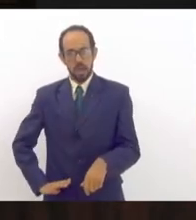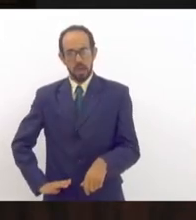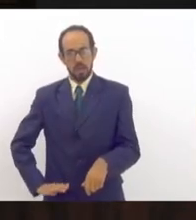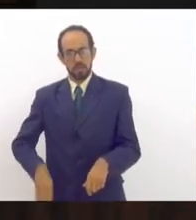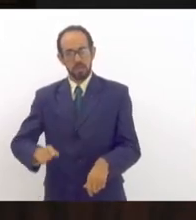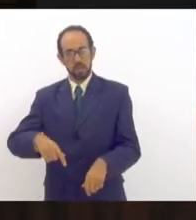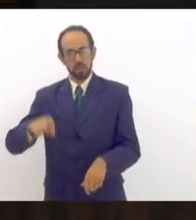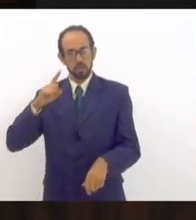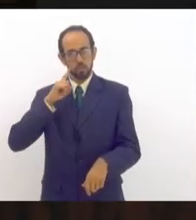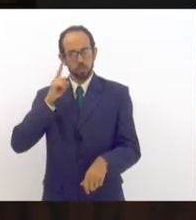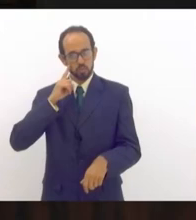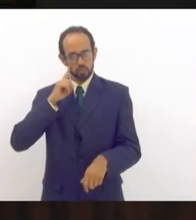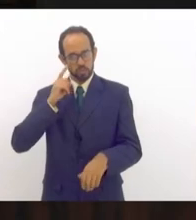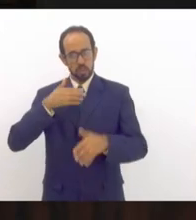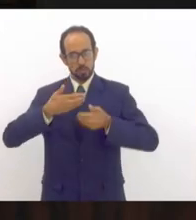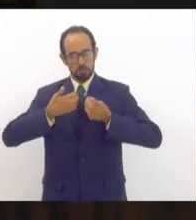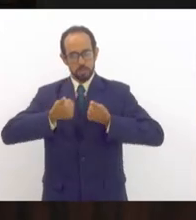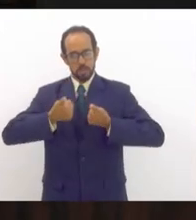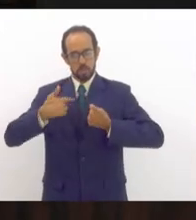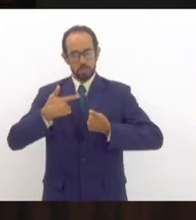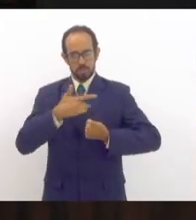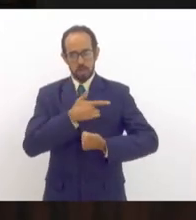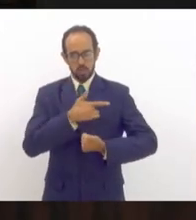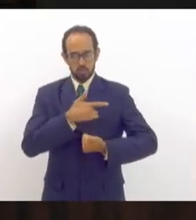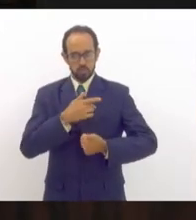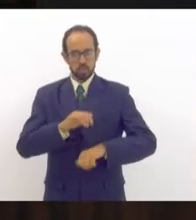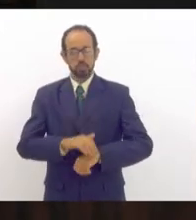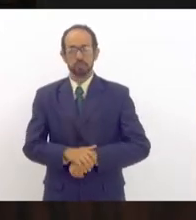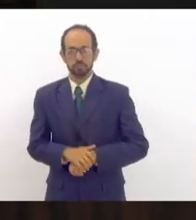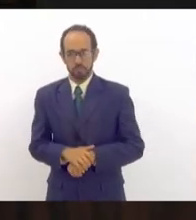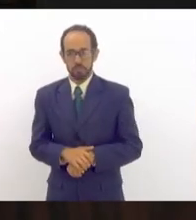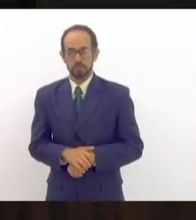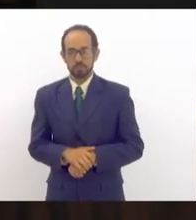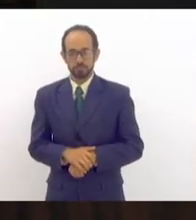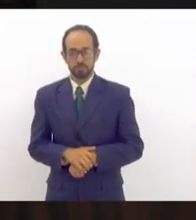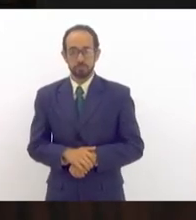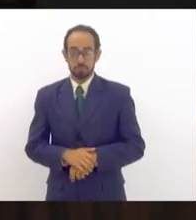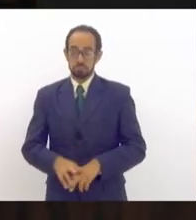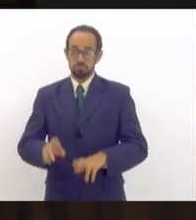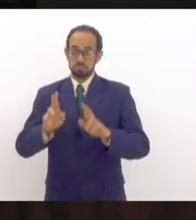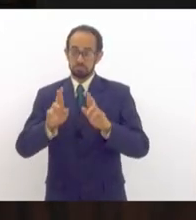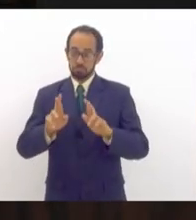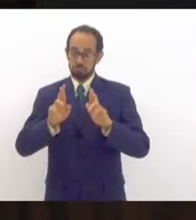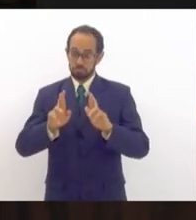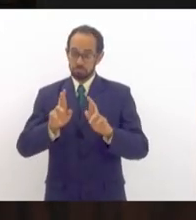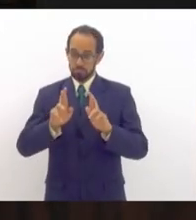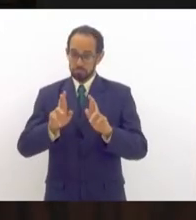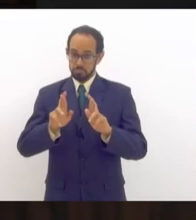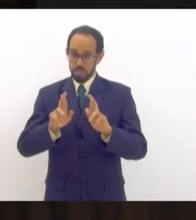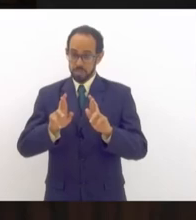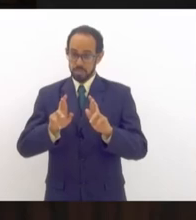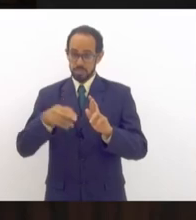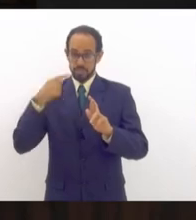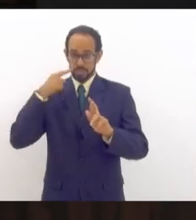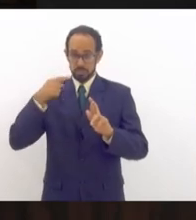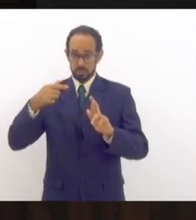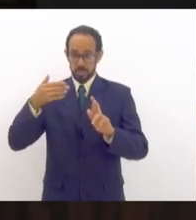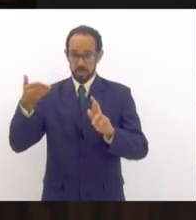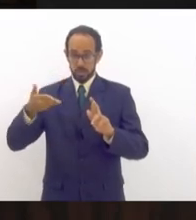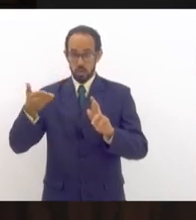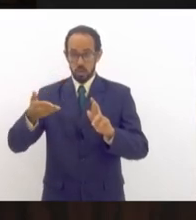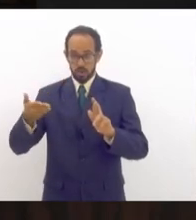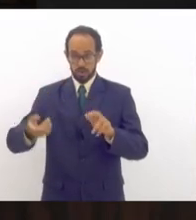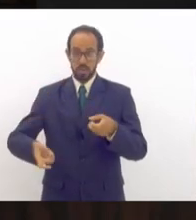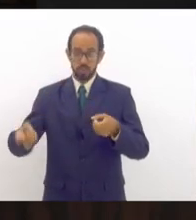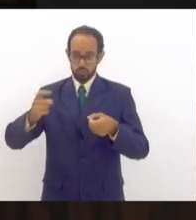aí Graças a Deus está se recuperando bem se Deus quiser ir tranquilamente essa semana eu acredito que já esteja